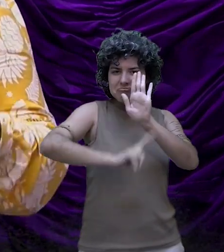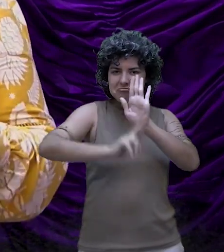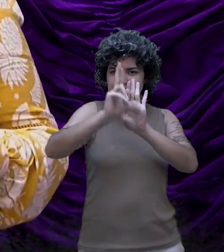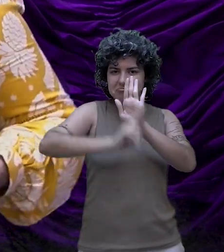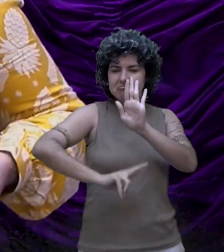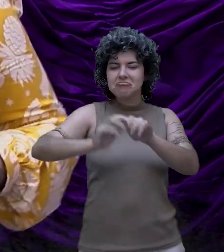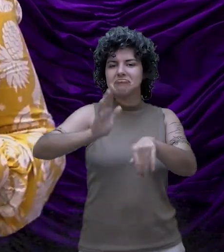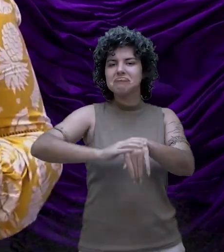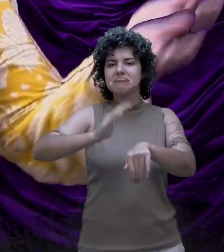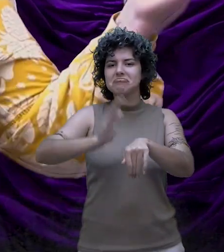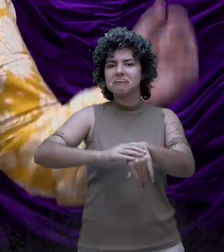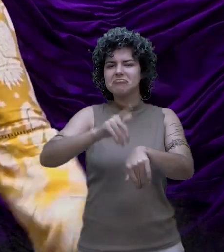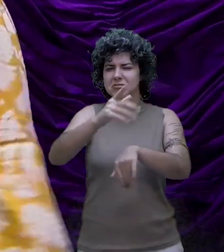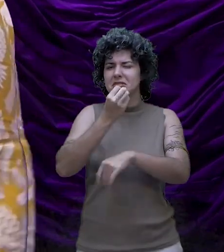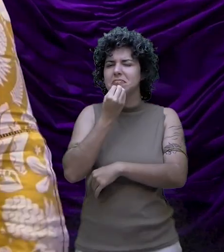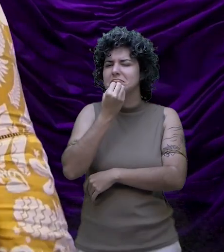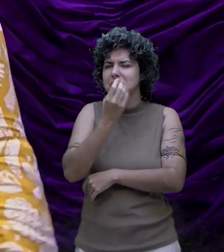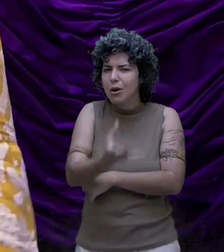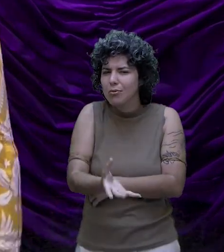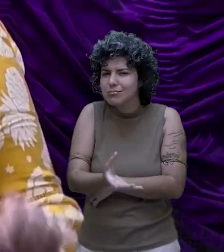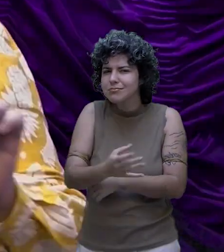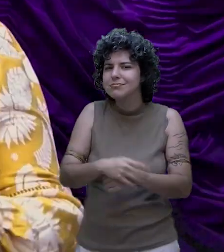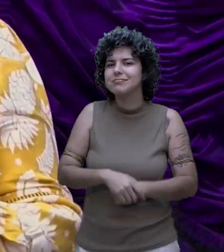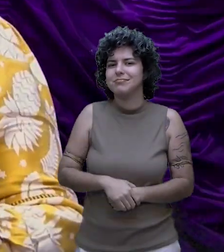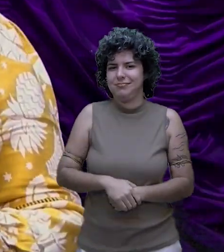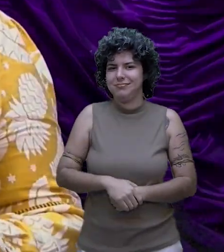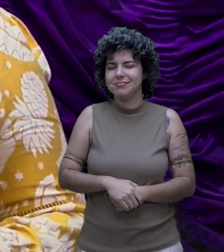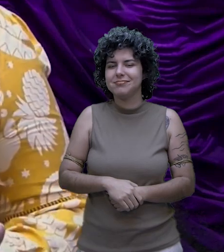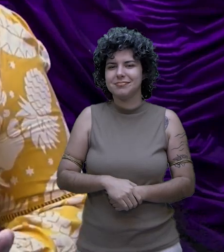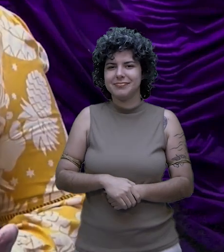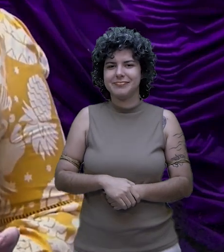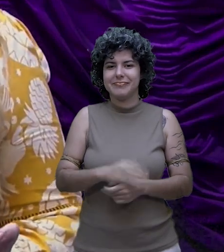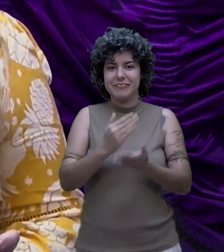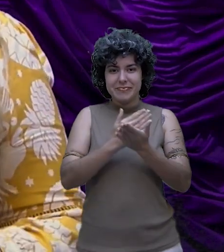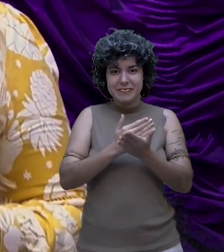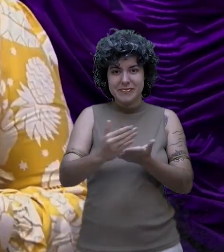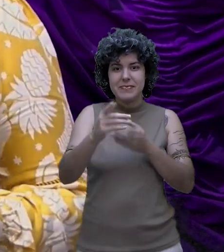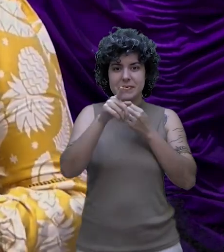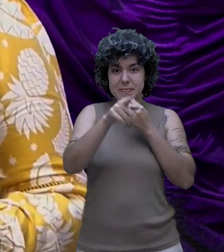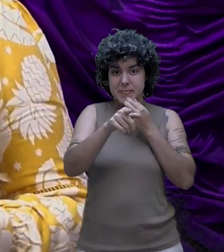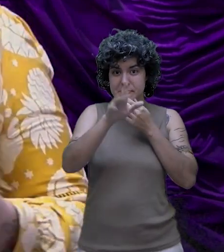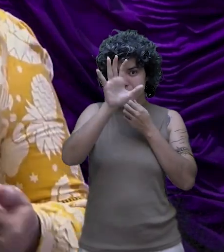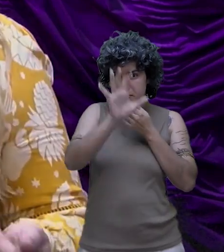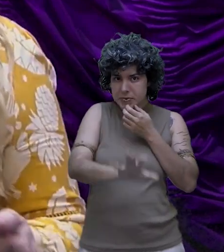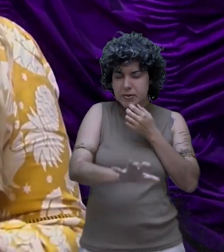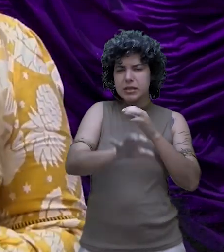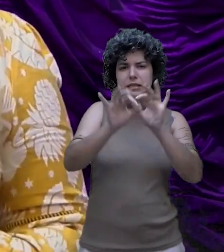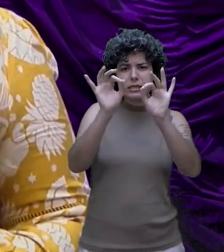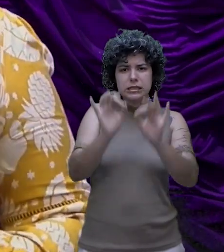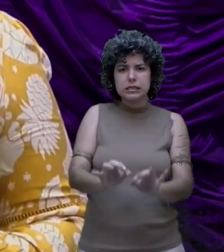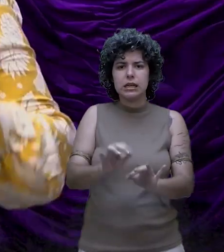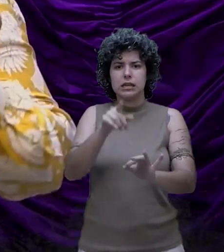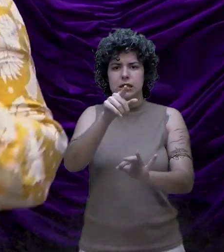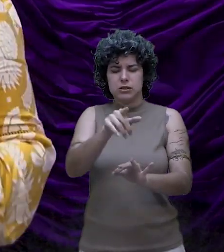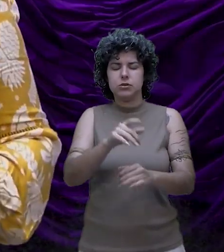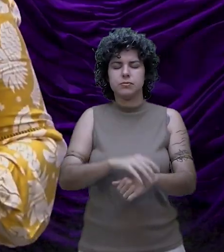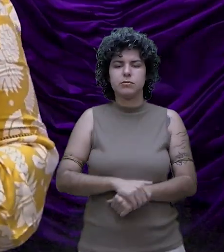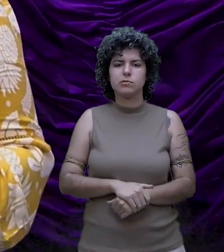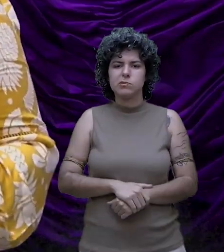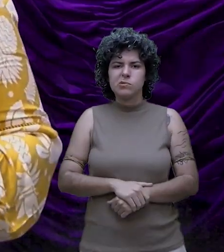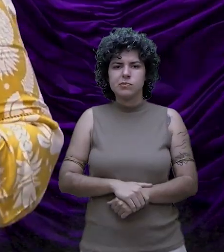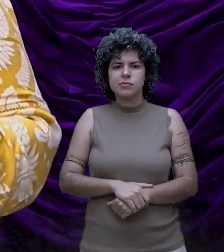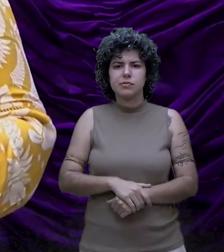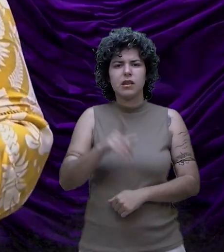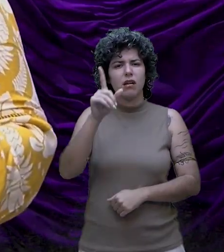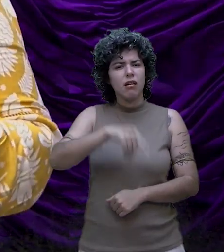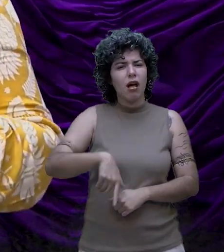você assiste e pensa, por que não fizeram isso antes? Vamos começar com um fato que é mais óbvio que vilão de filme da Marvel. O número de